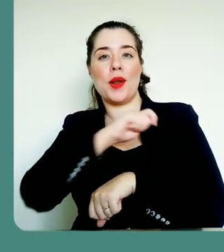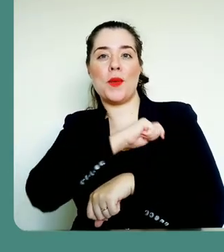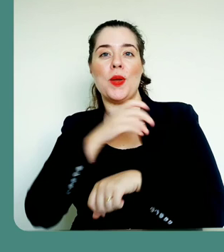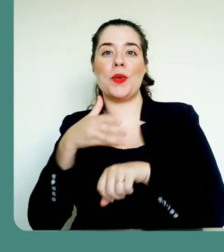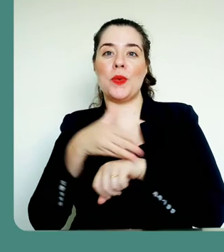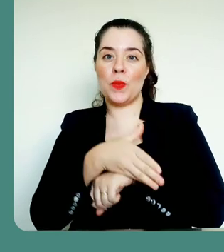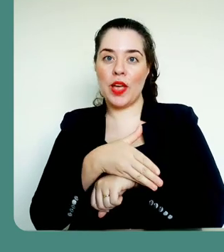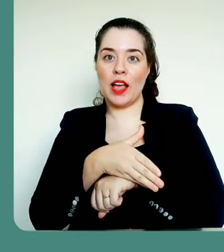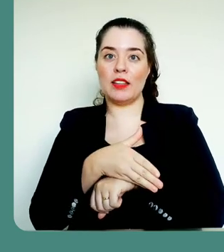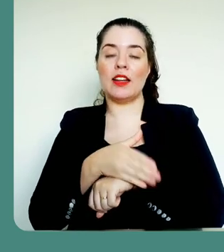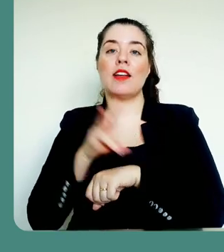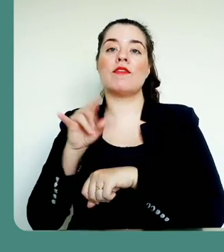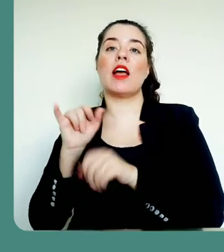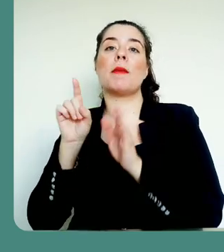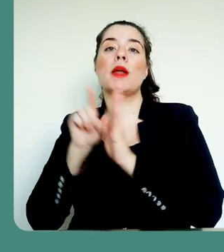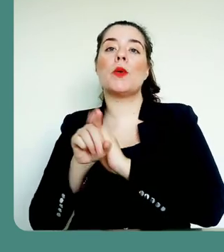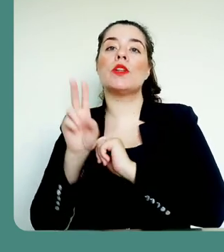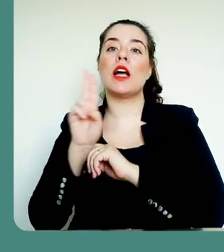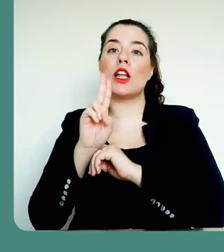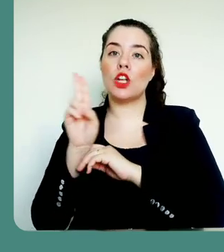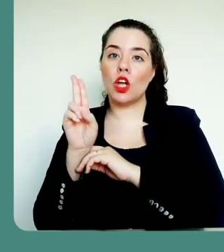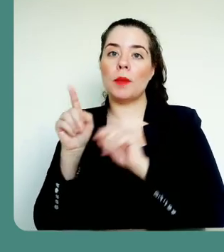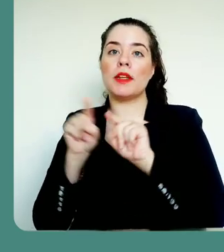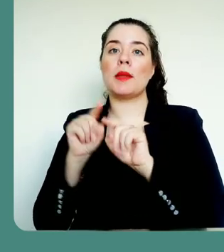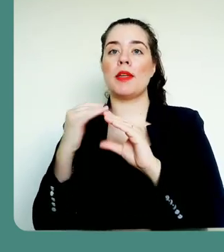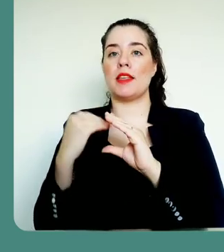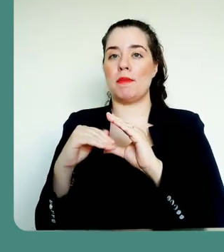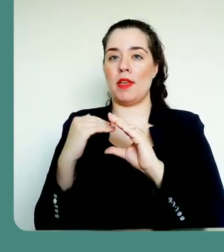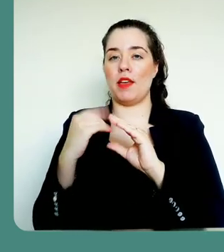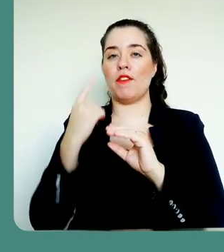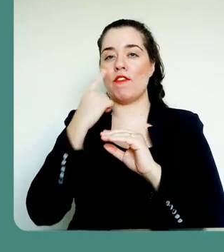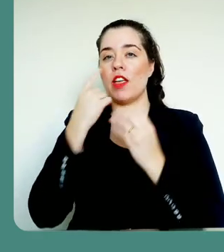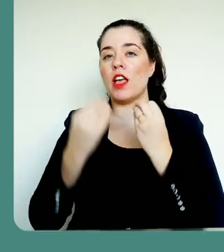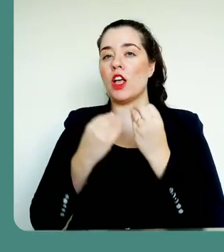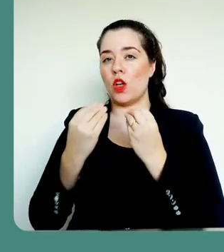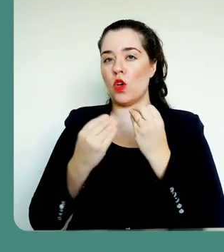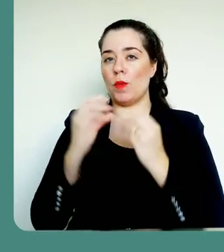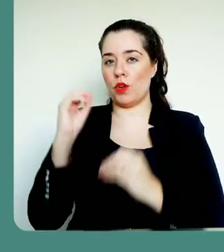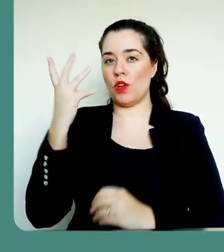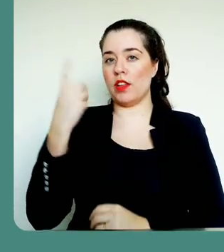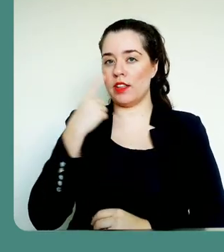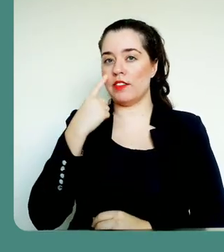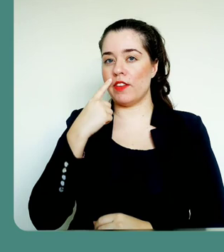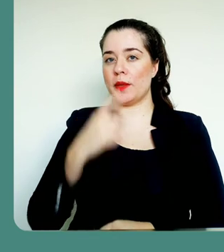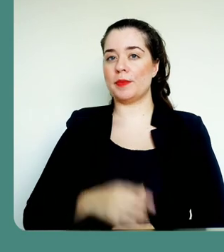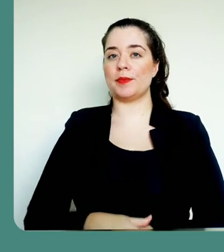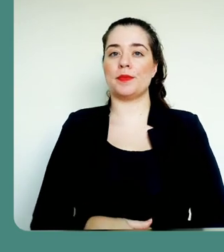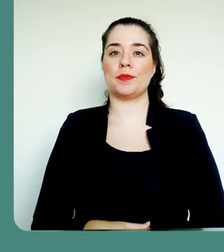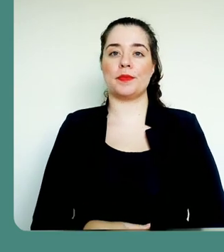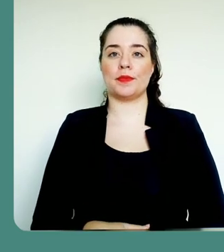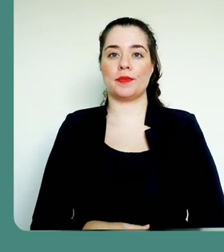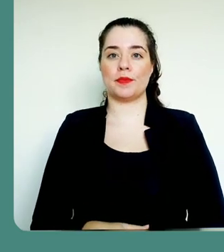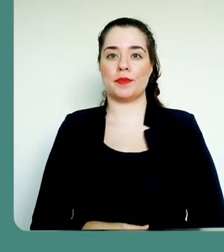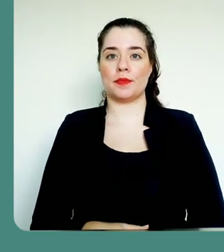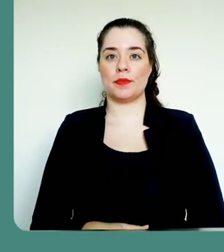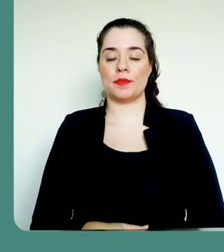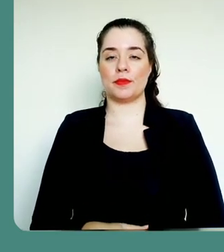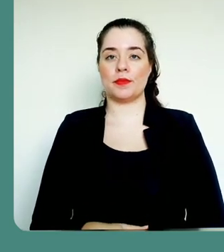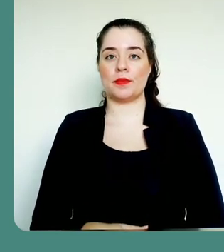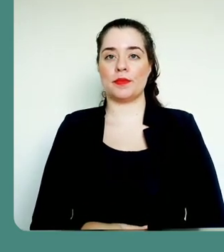quando o aluno fazer o acesso, irá perguntar o seu nome e o endereço de e-mail. Veja como fica nesta